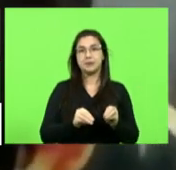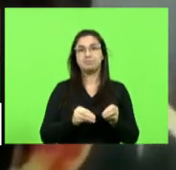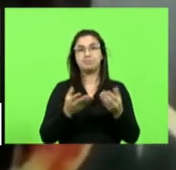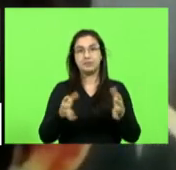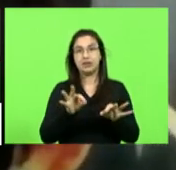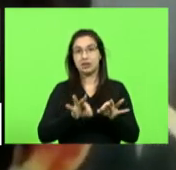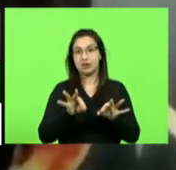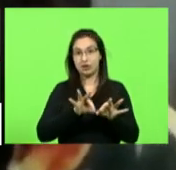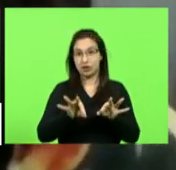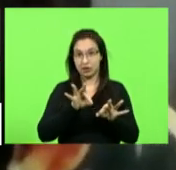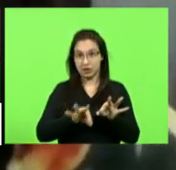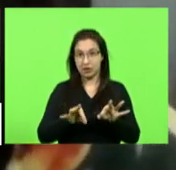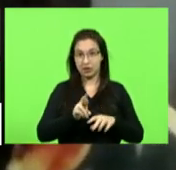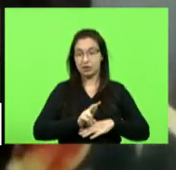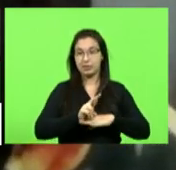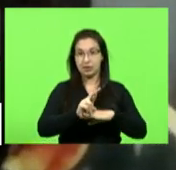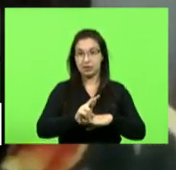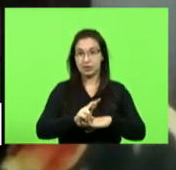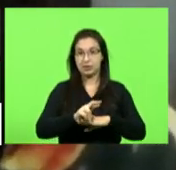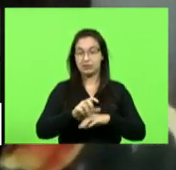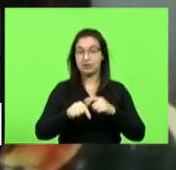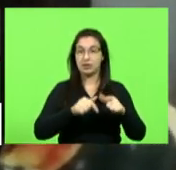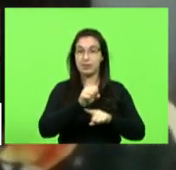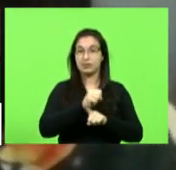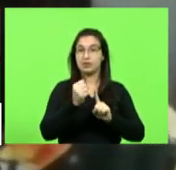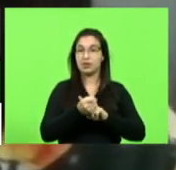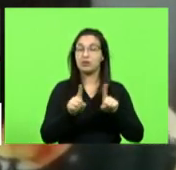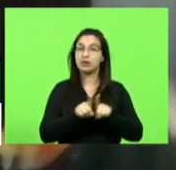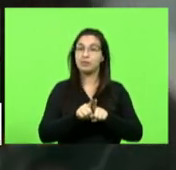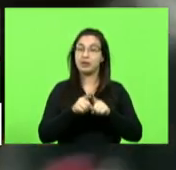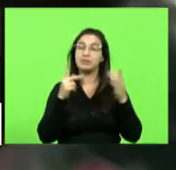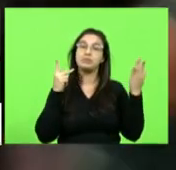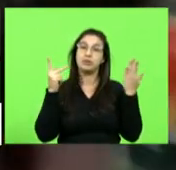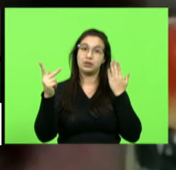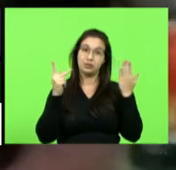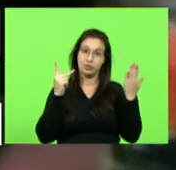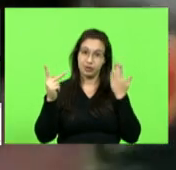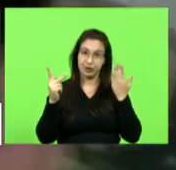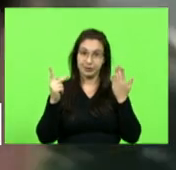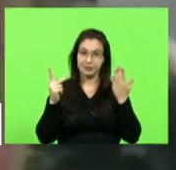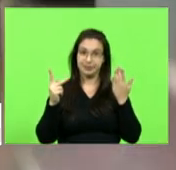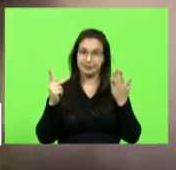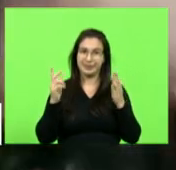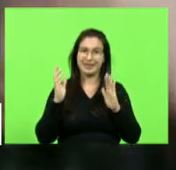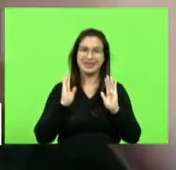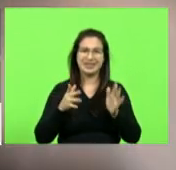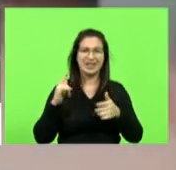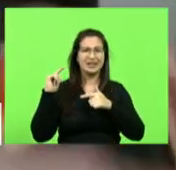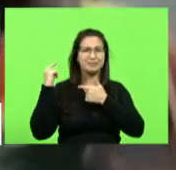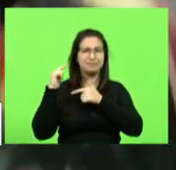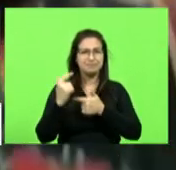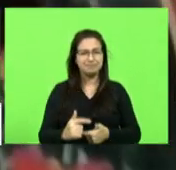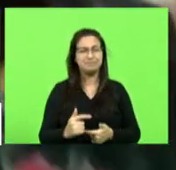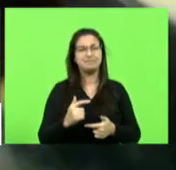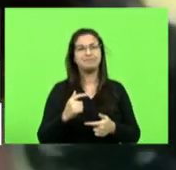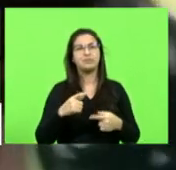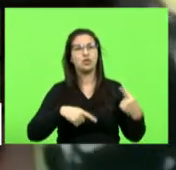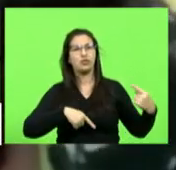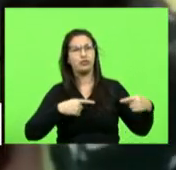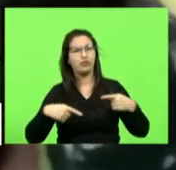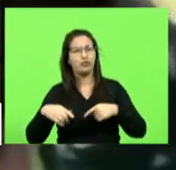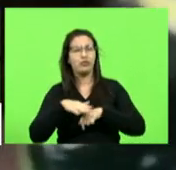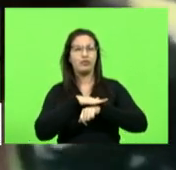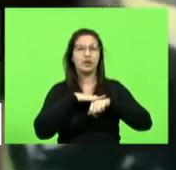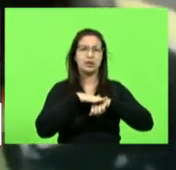de representação do serviço social e da psicologia, e a gente vem, ao longo desses anos, dialogando e apresentando